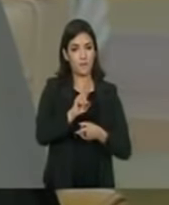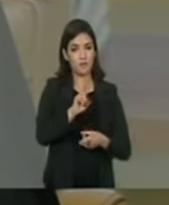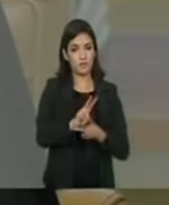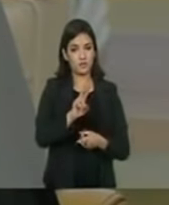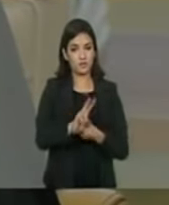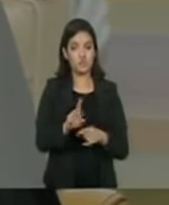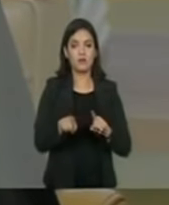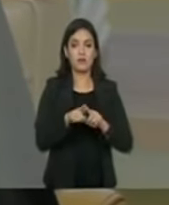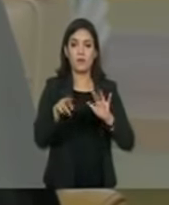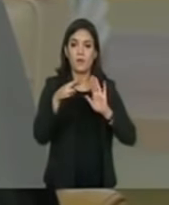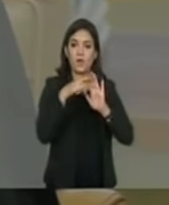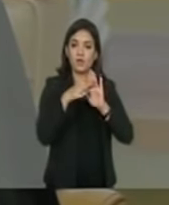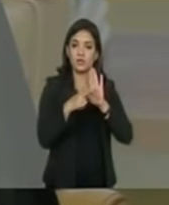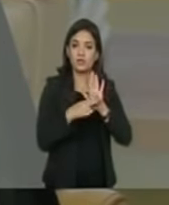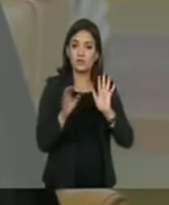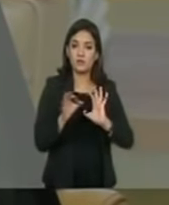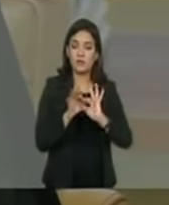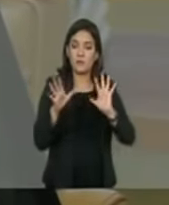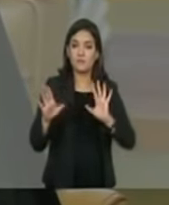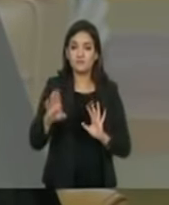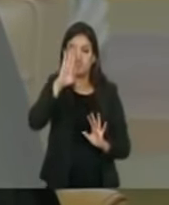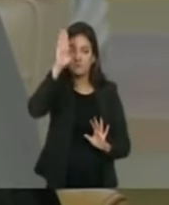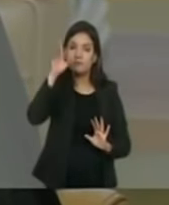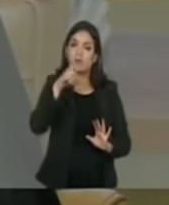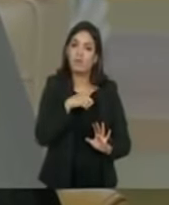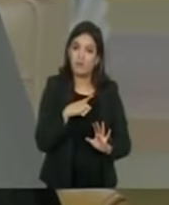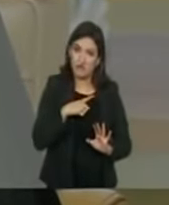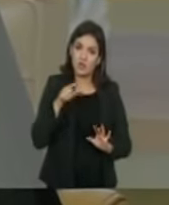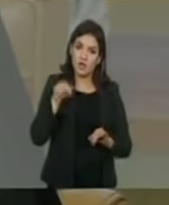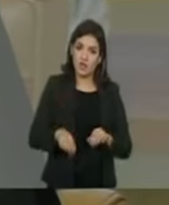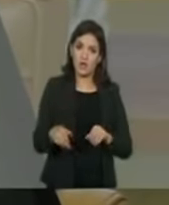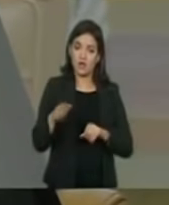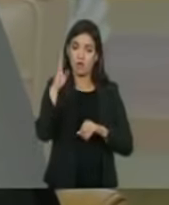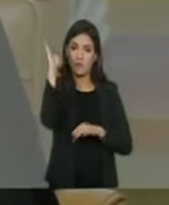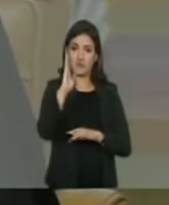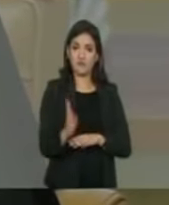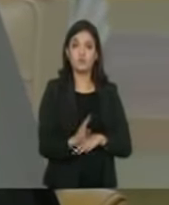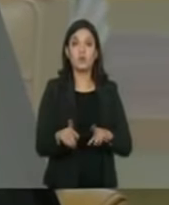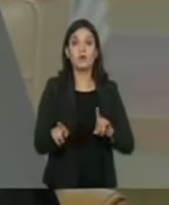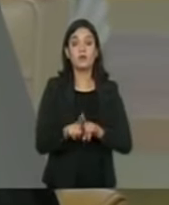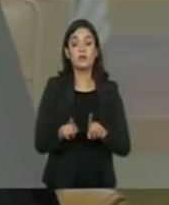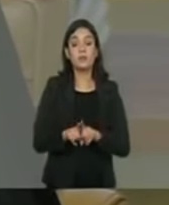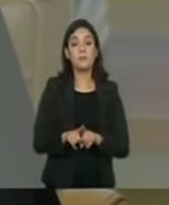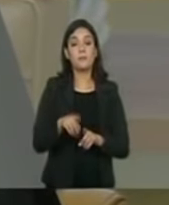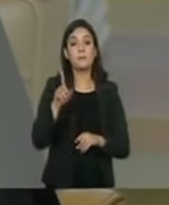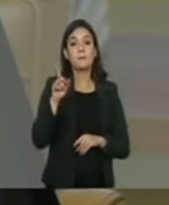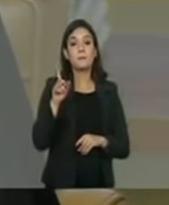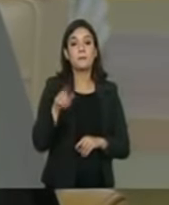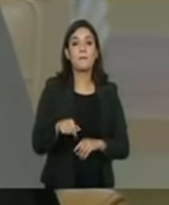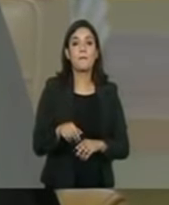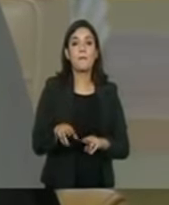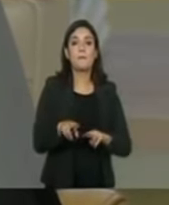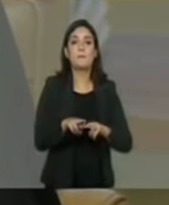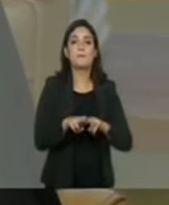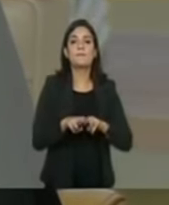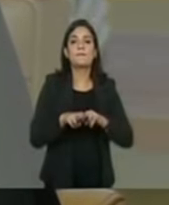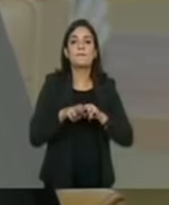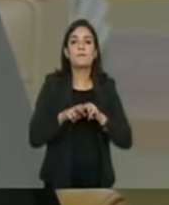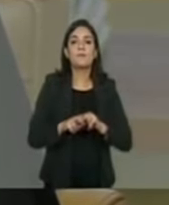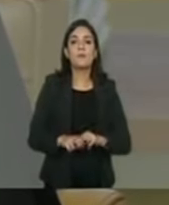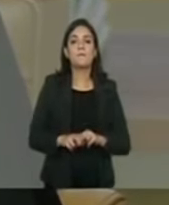liberdades fundamentais que vigora em nosso país perfilhada por autoriza disse-me